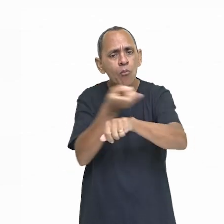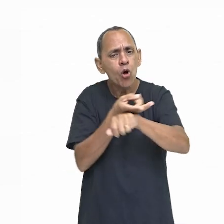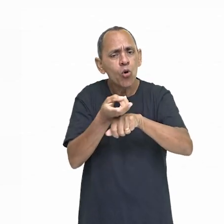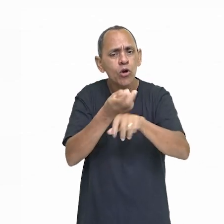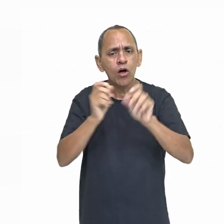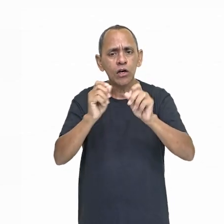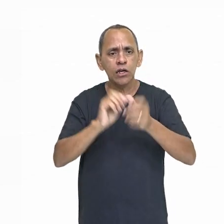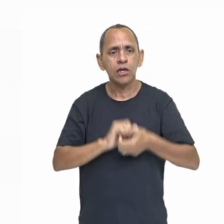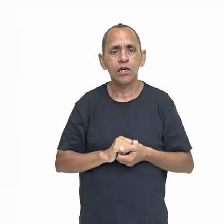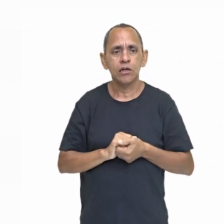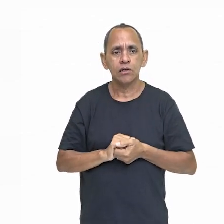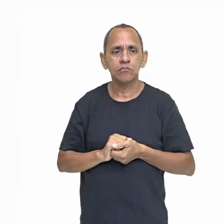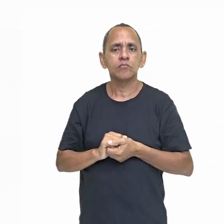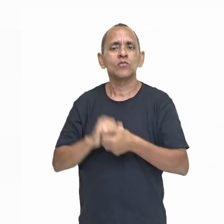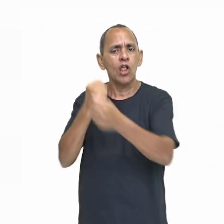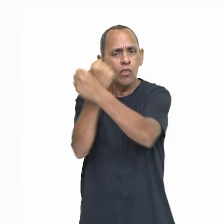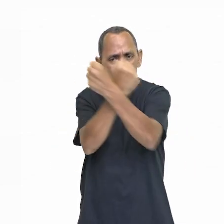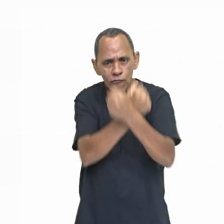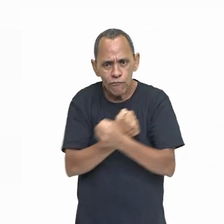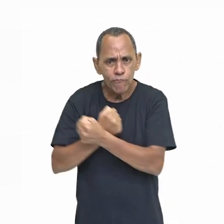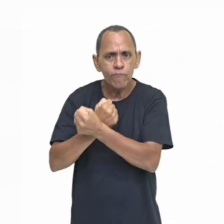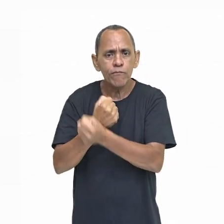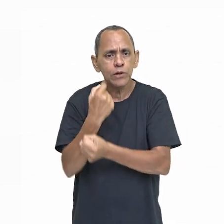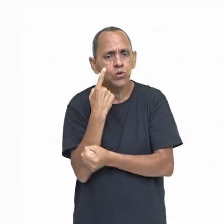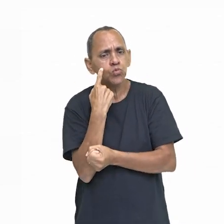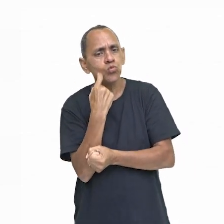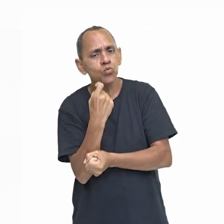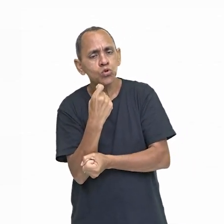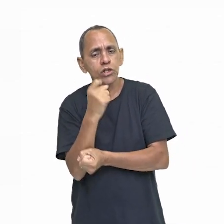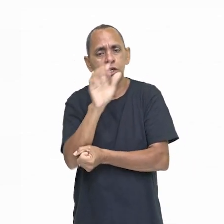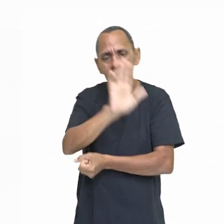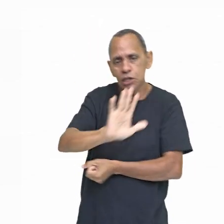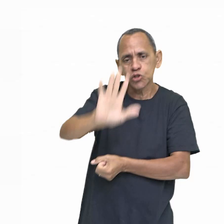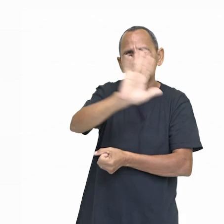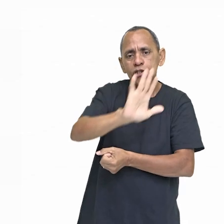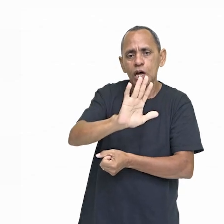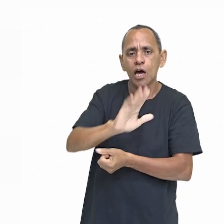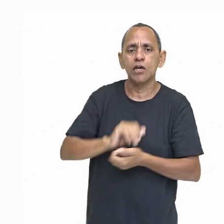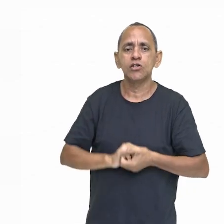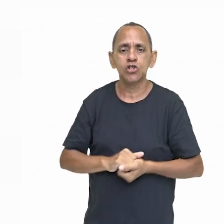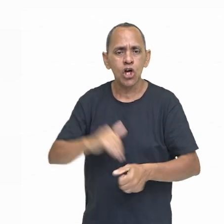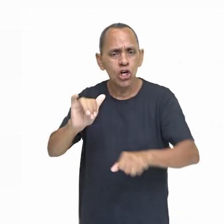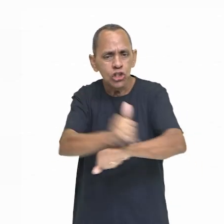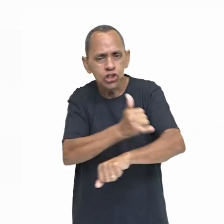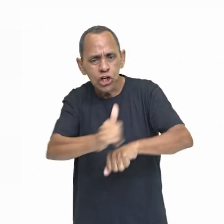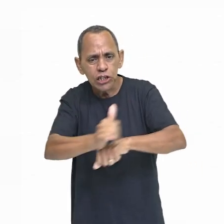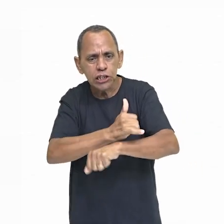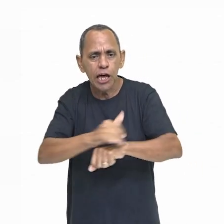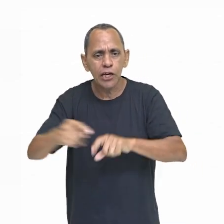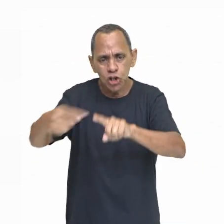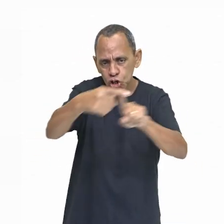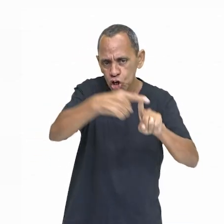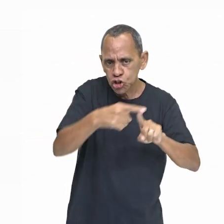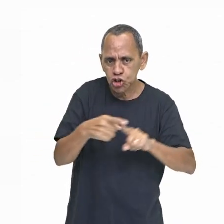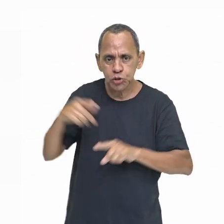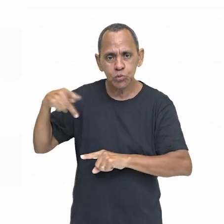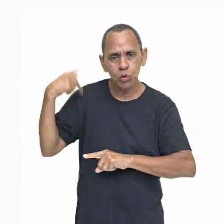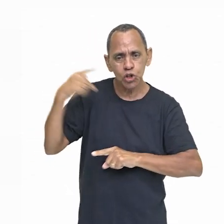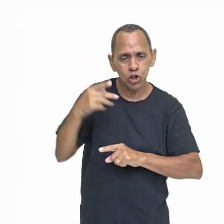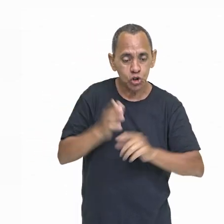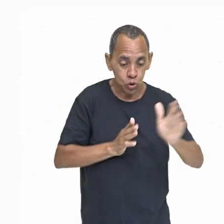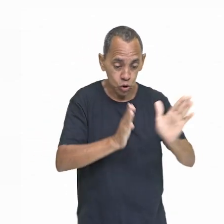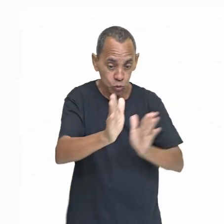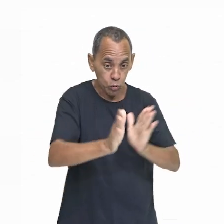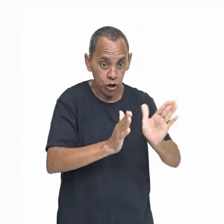defesa dos interesses nacionais uma alternativa às tendências políticas de sua época, sejam